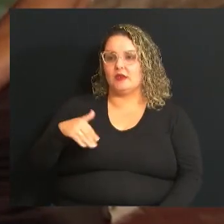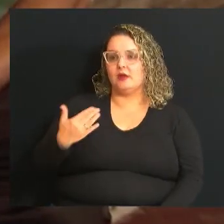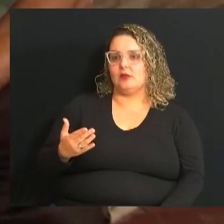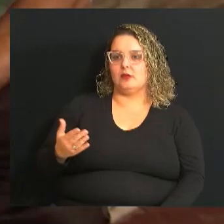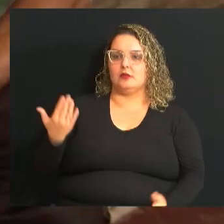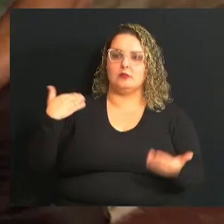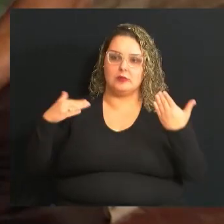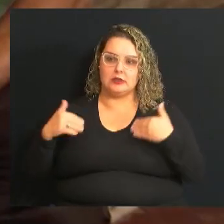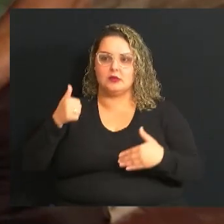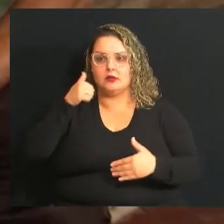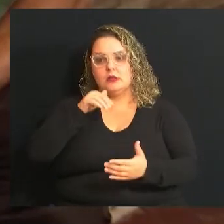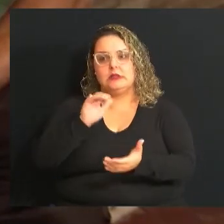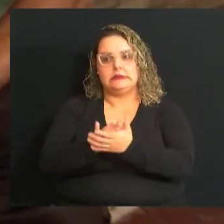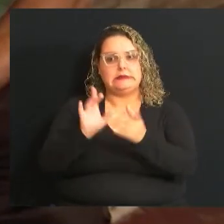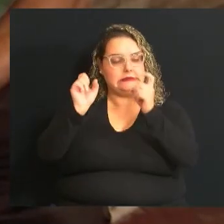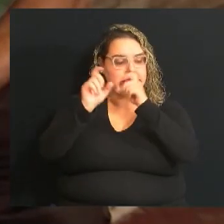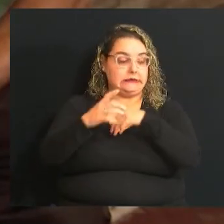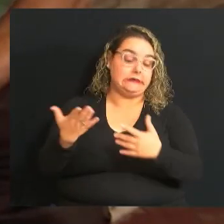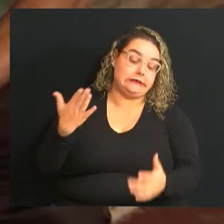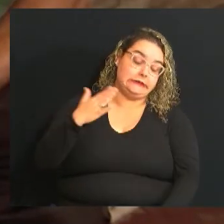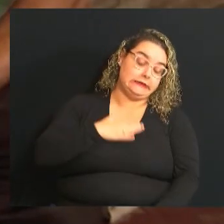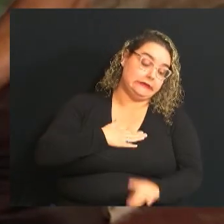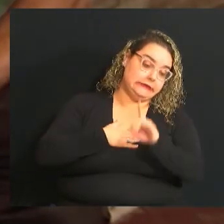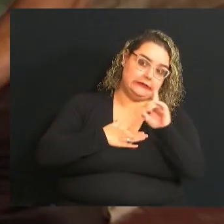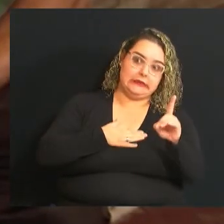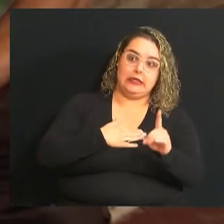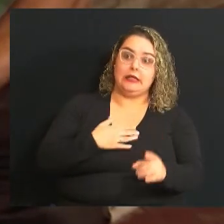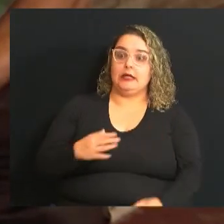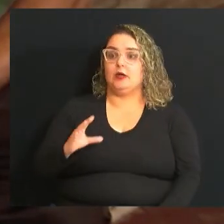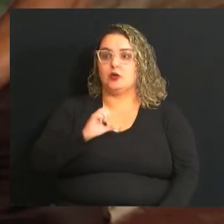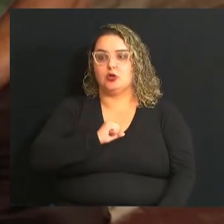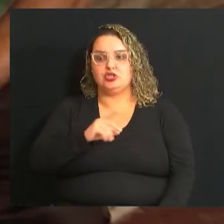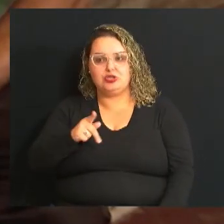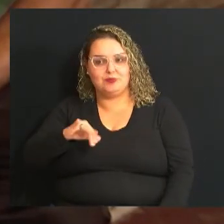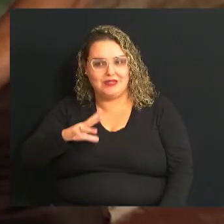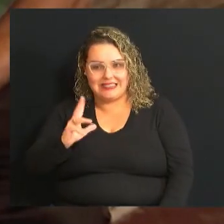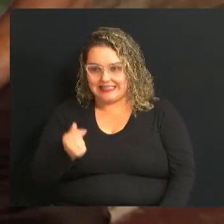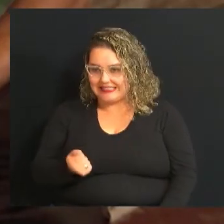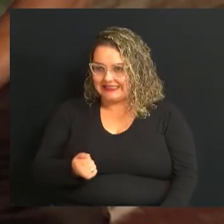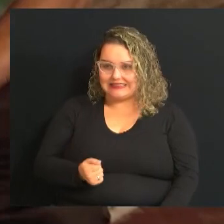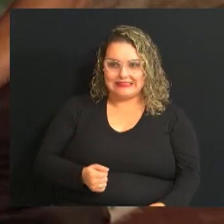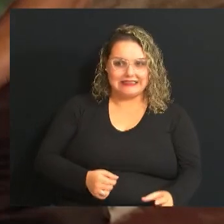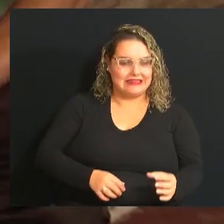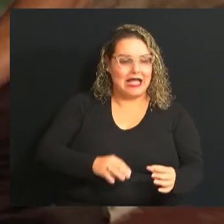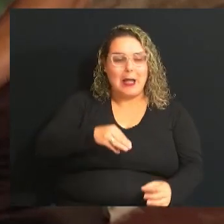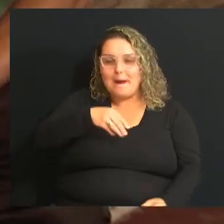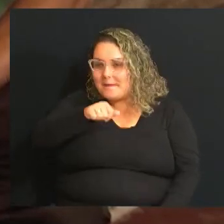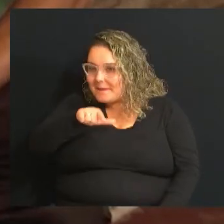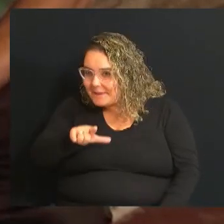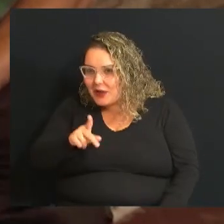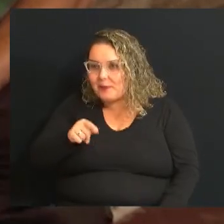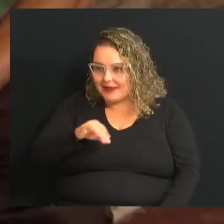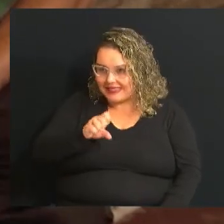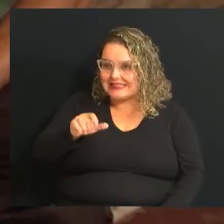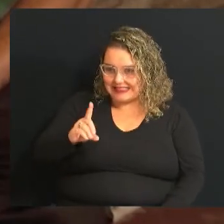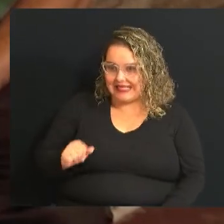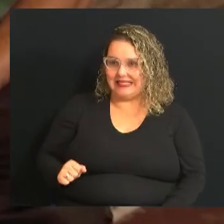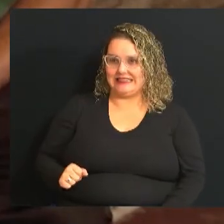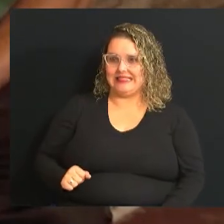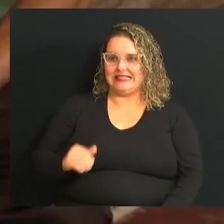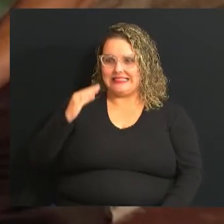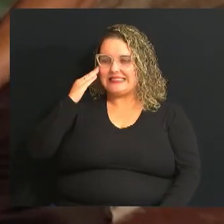fornecedor precisa cumprir a oferta, ou seja, cumprir o prazo. Se ele não cumpriu a oferta, chegou no dia seguinte,